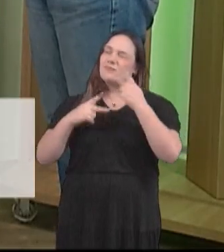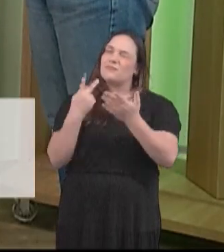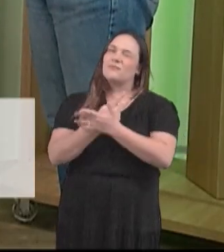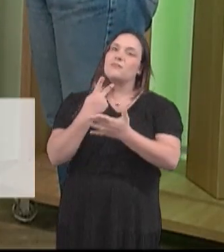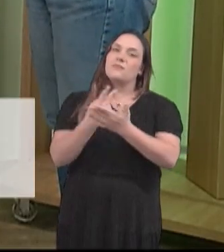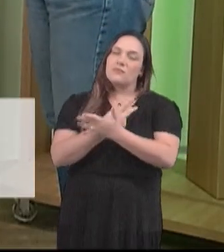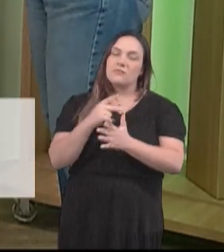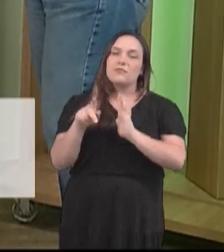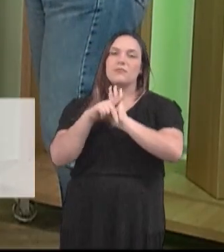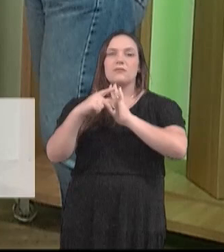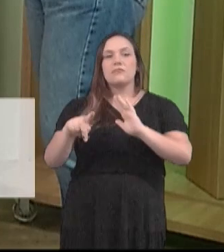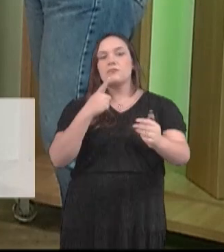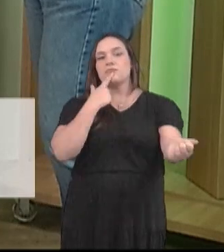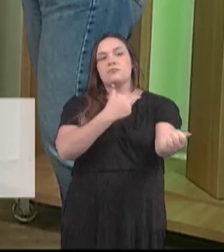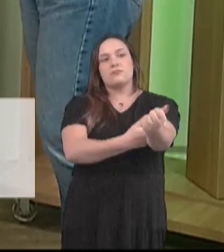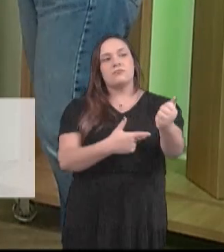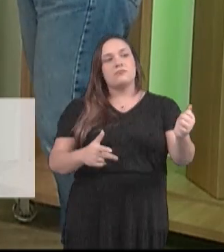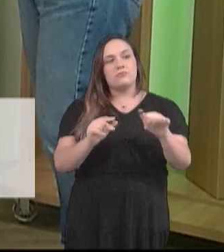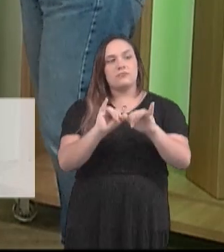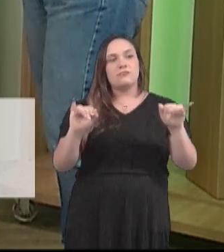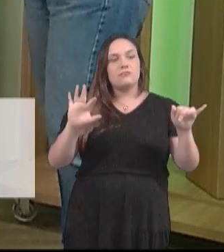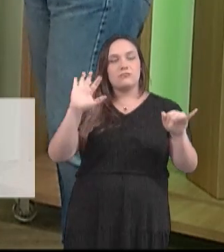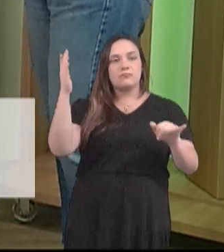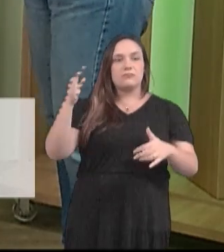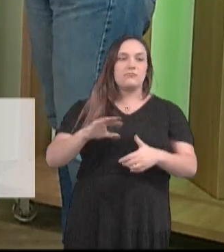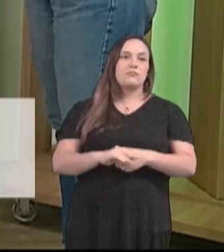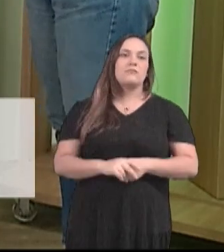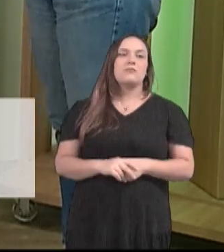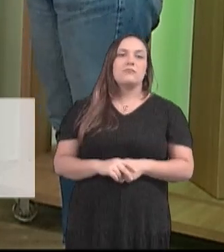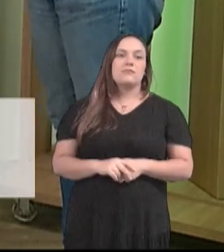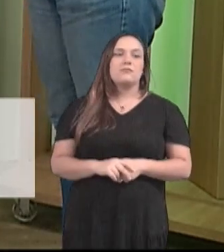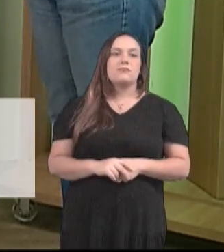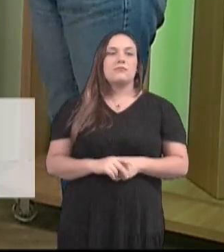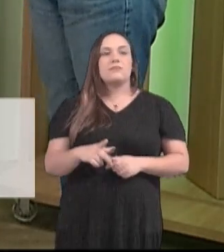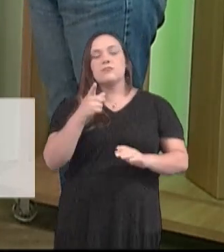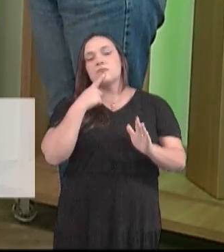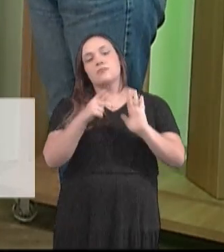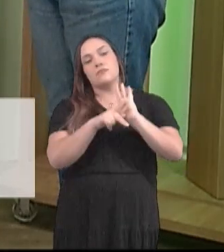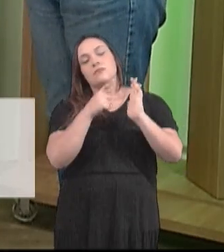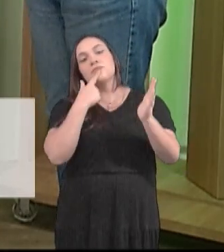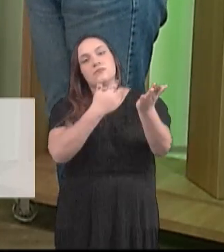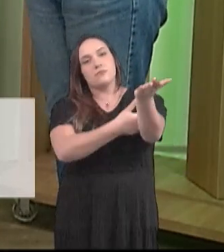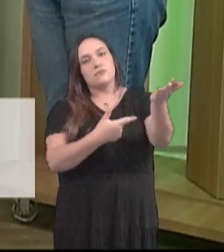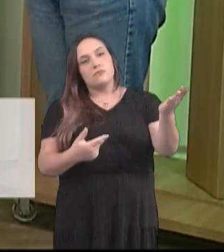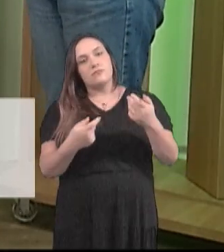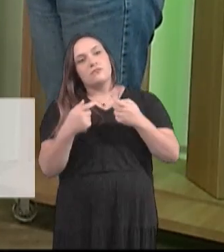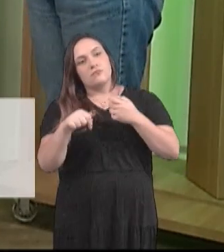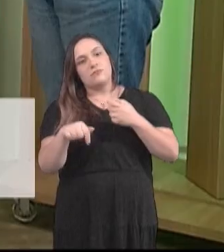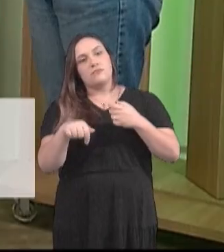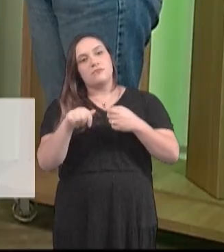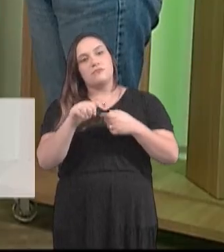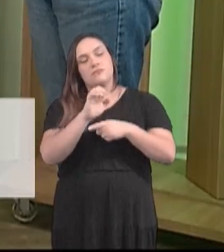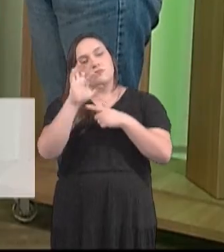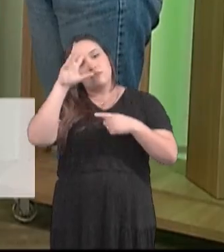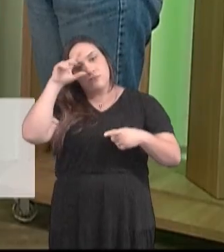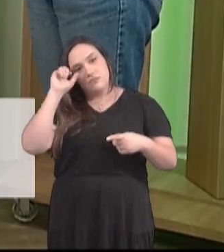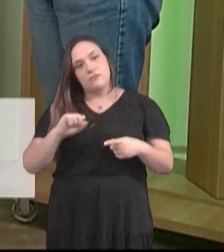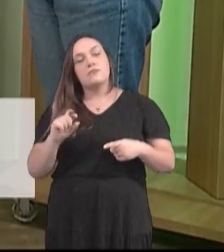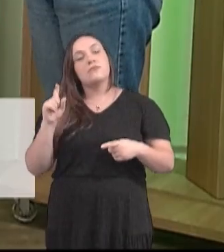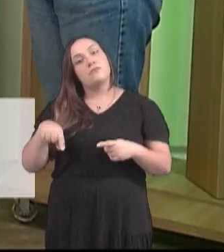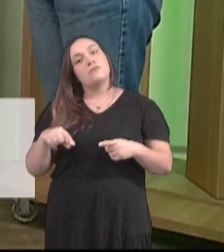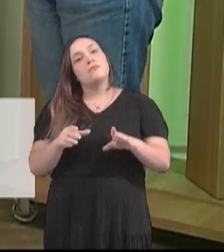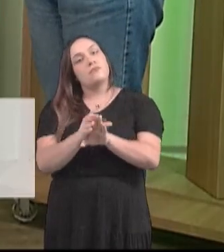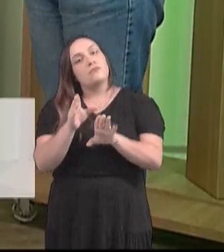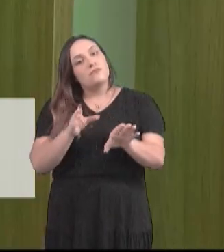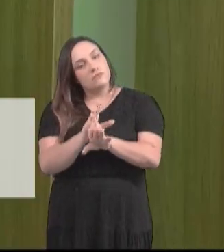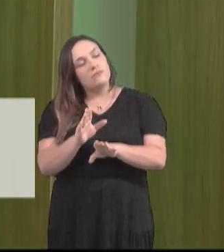trás das fake news aí da vida, quanto à doação de sangue em Mato Grosso do Sul. Então, um cunho pedagógico, matéria